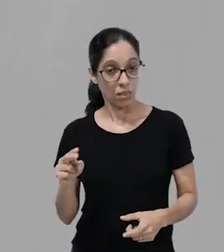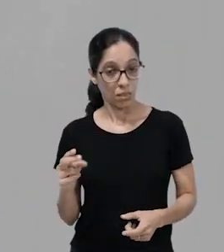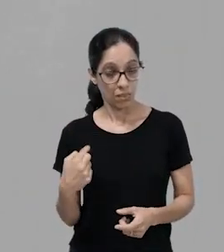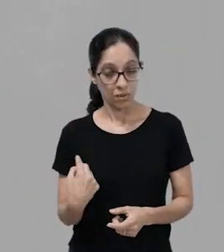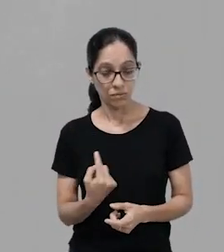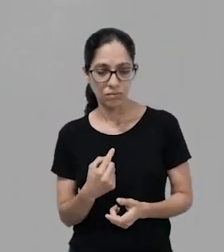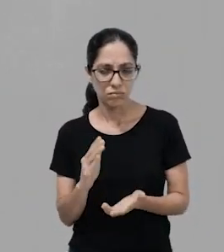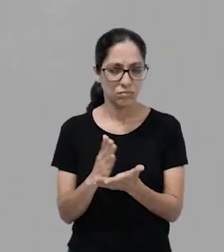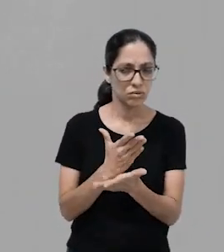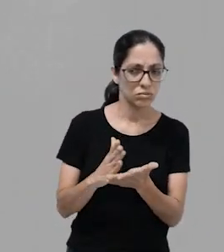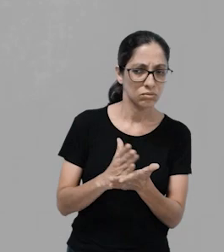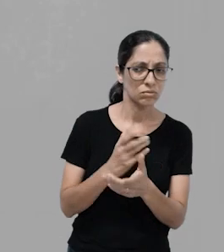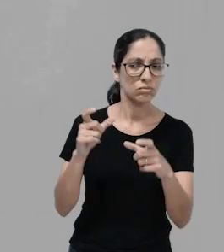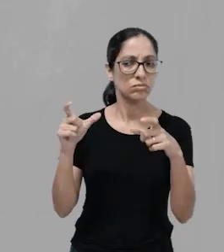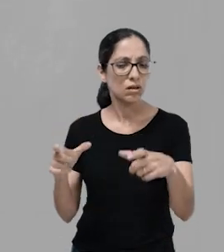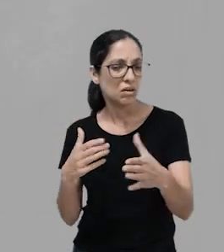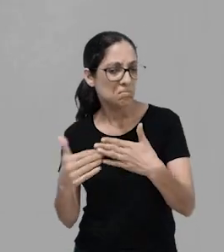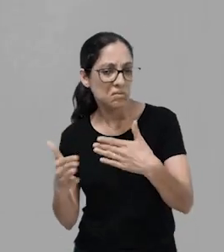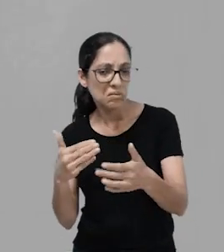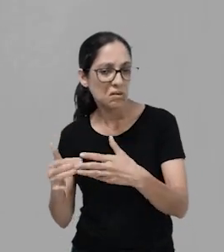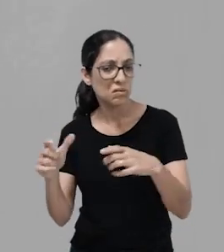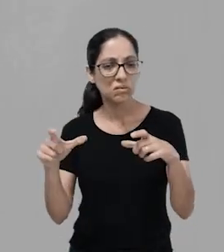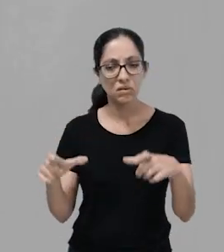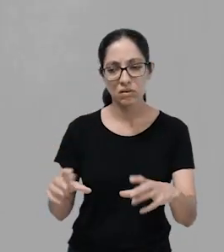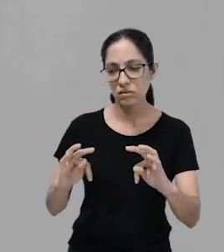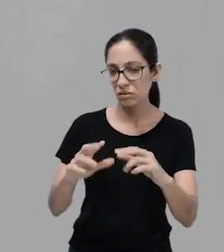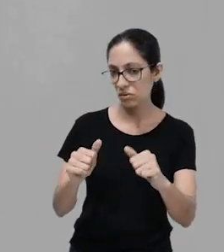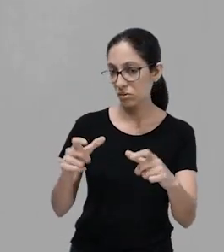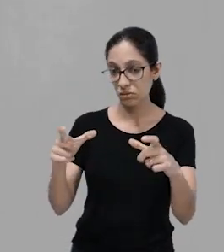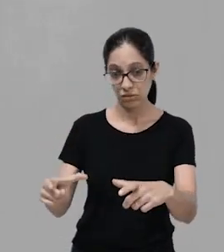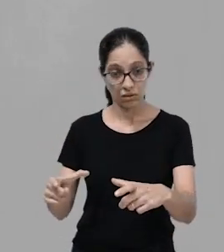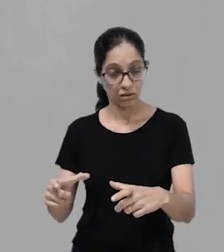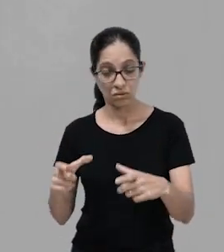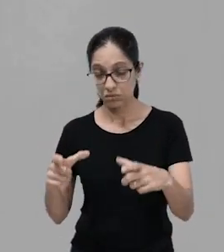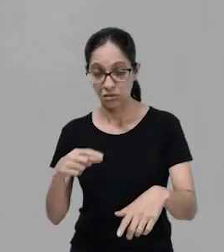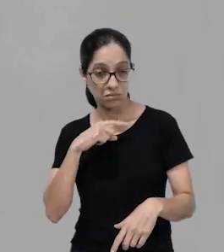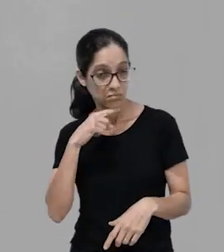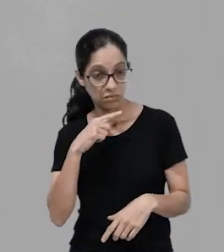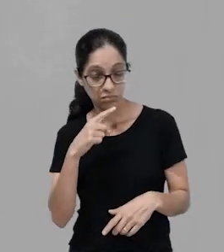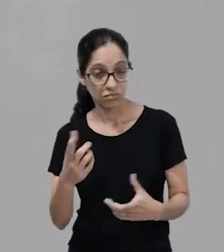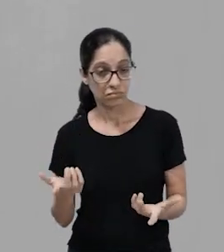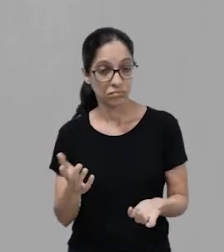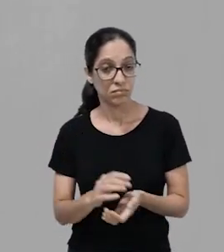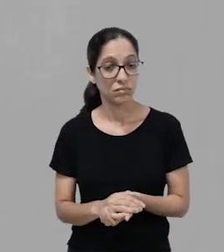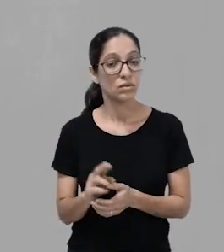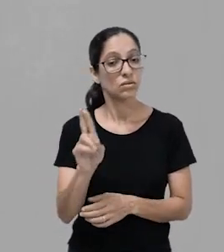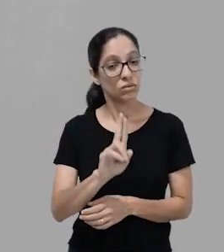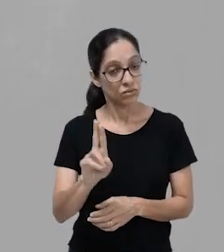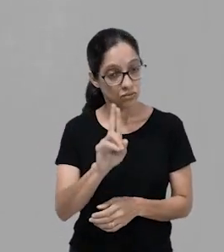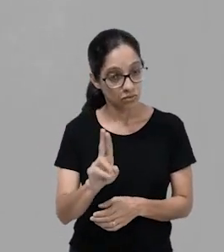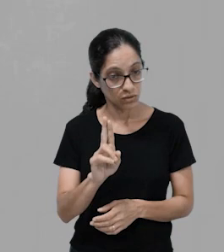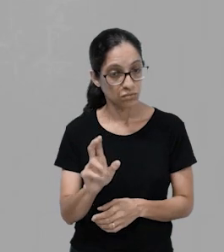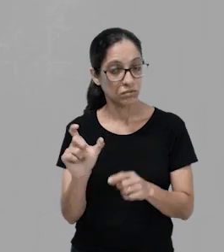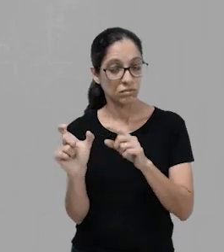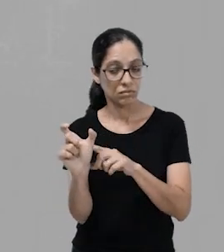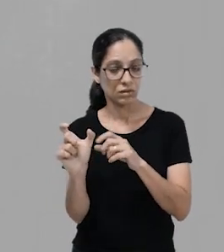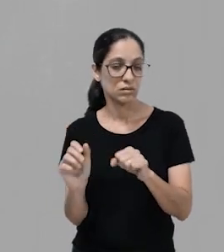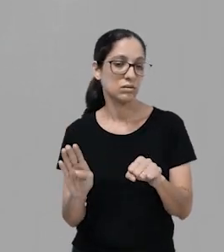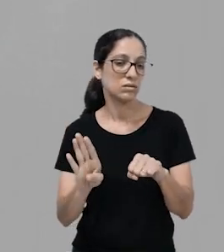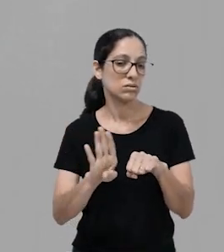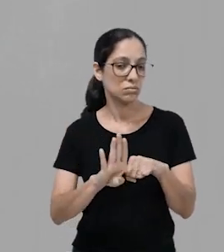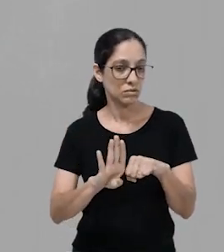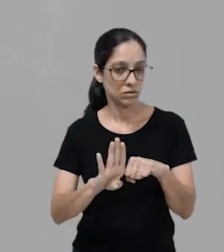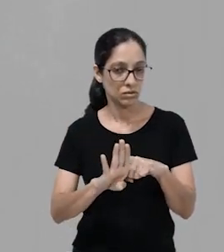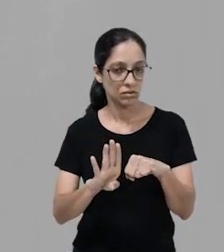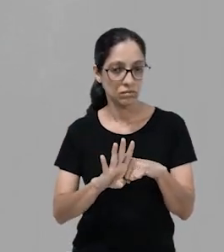algum lugar, qualquer lugar, todo lugar, lugar nenhum. Ah, então, nós usamos esse substantivo.